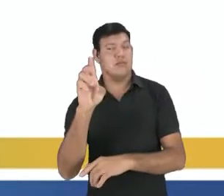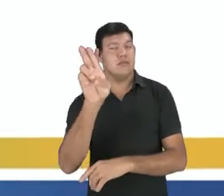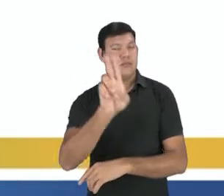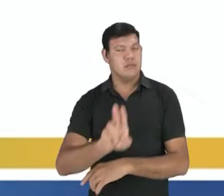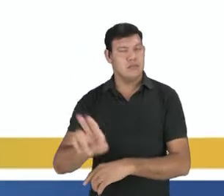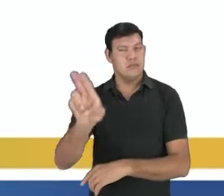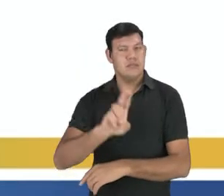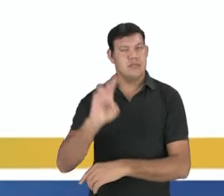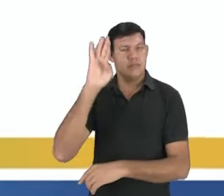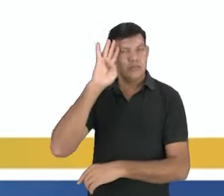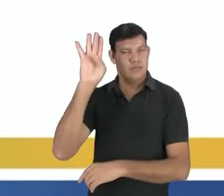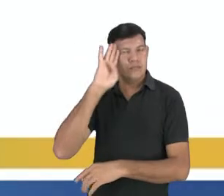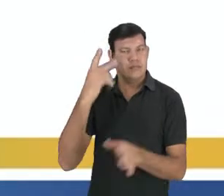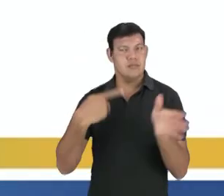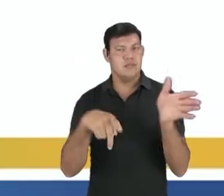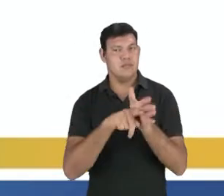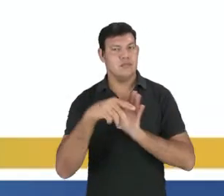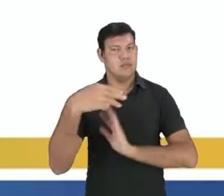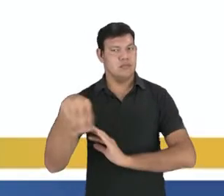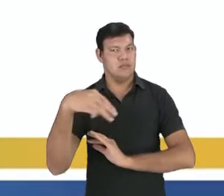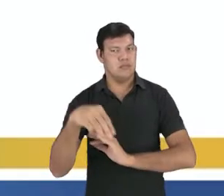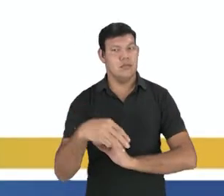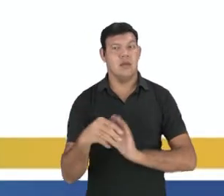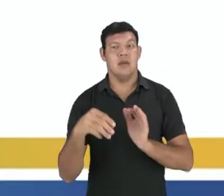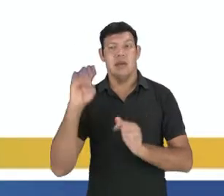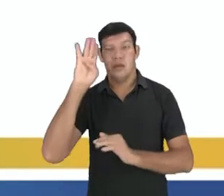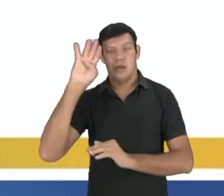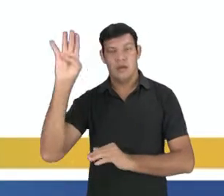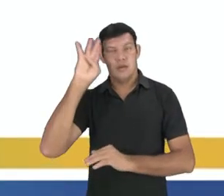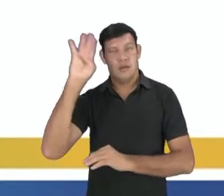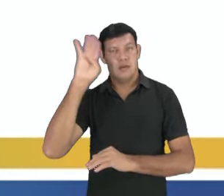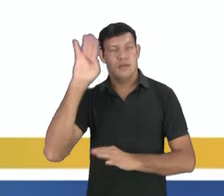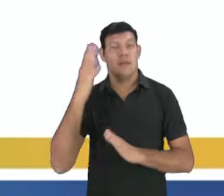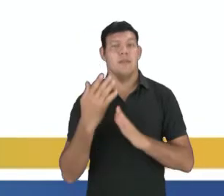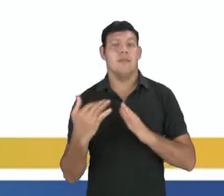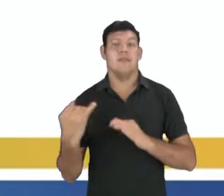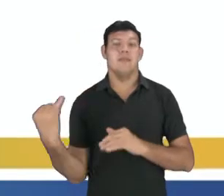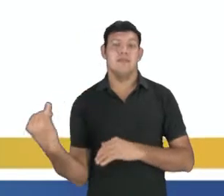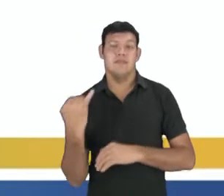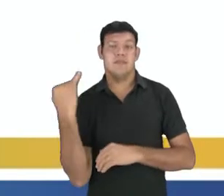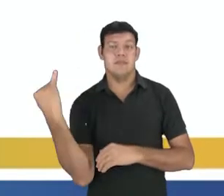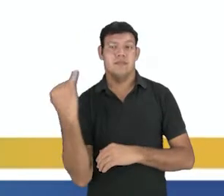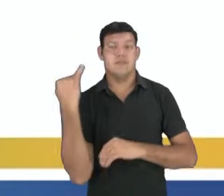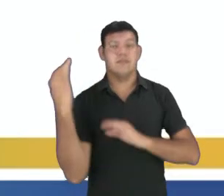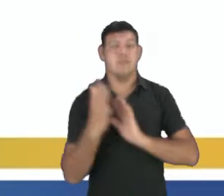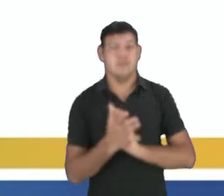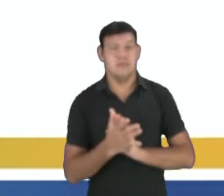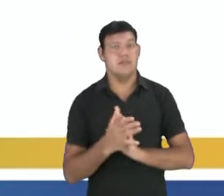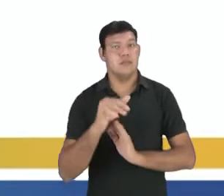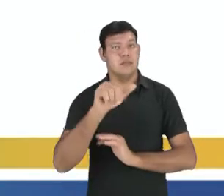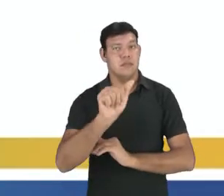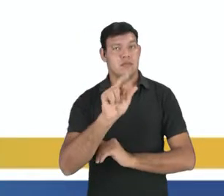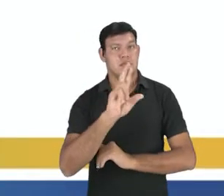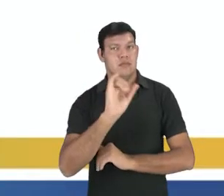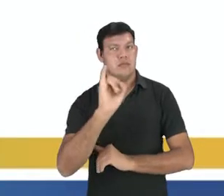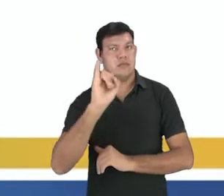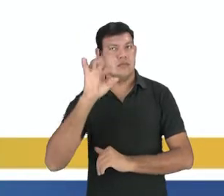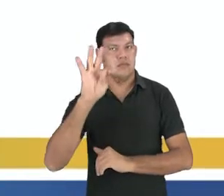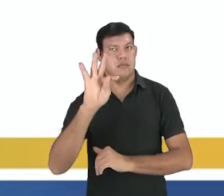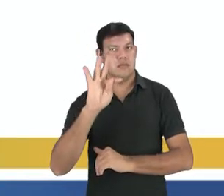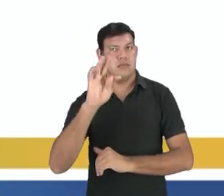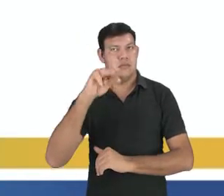um famoso teorema da matemática conhecido como Teorema Fundamental da Aritmética. Esse teorema